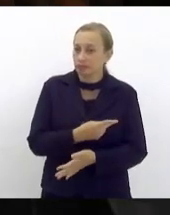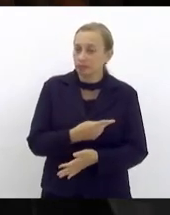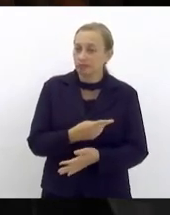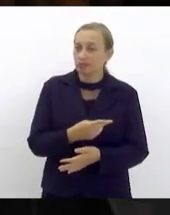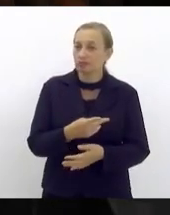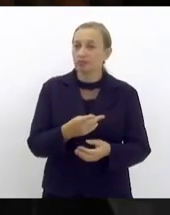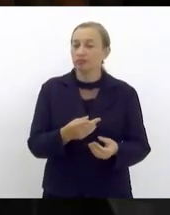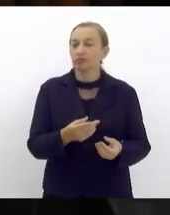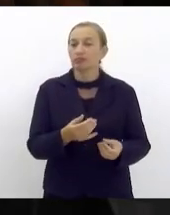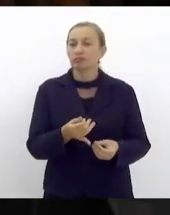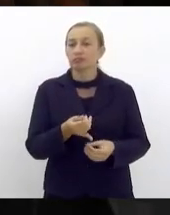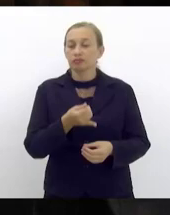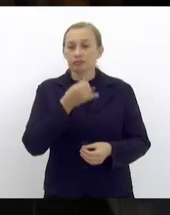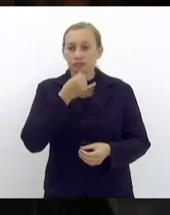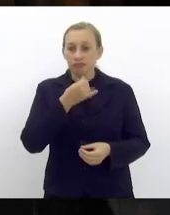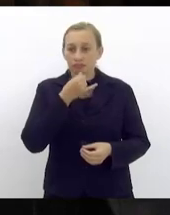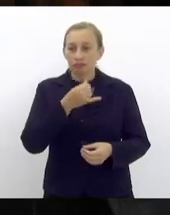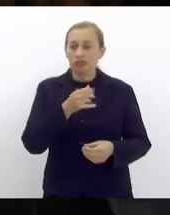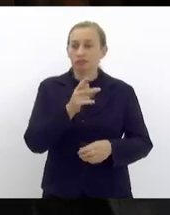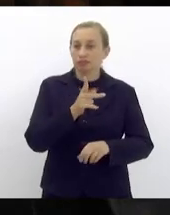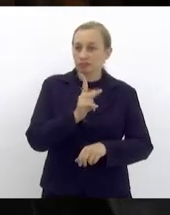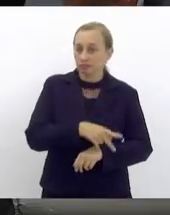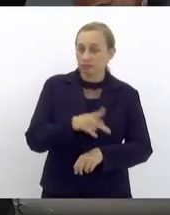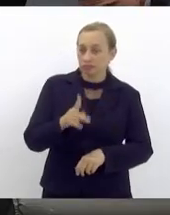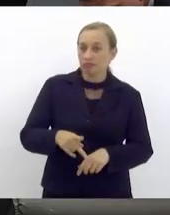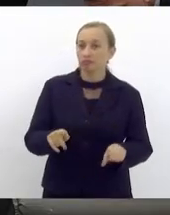de educação e nossos estudantes